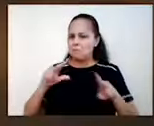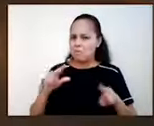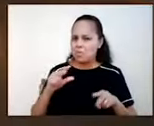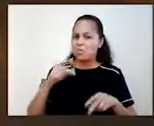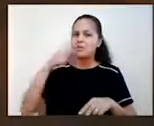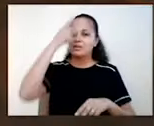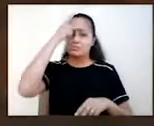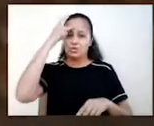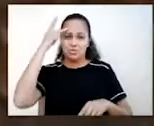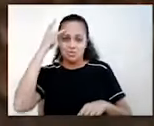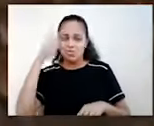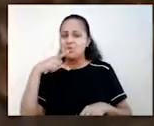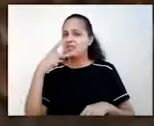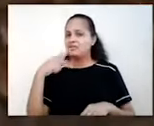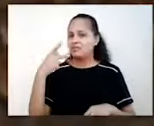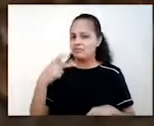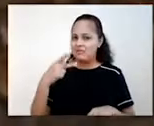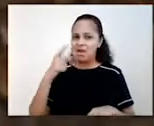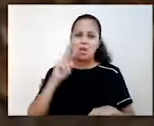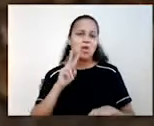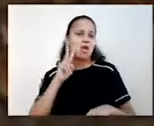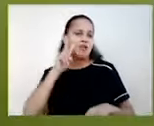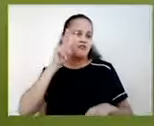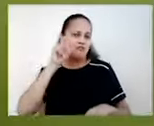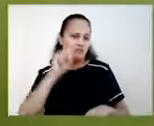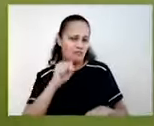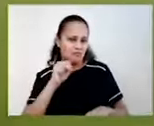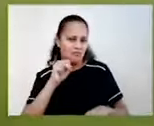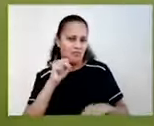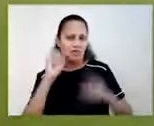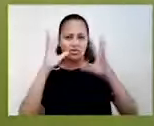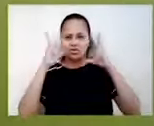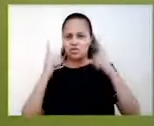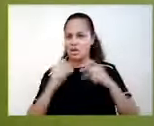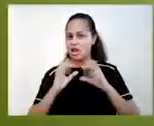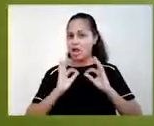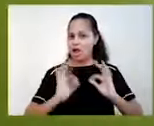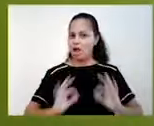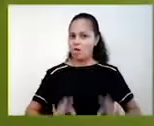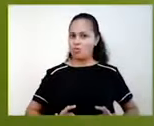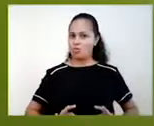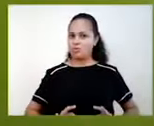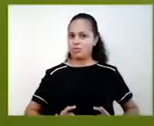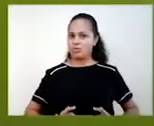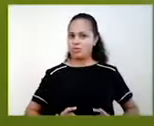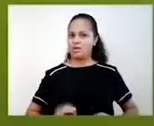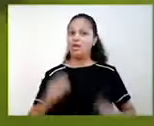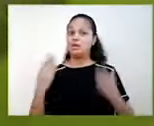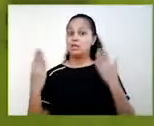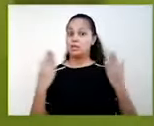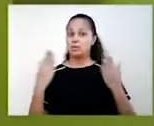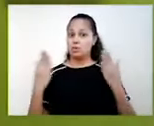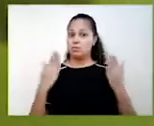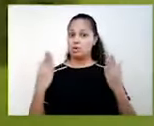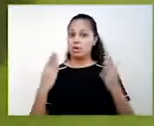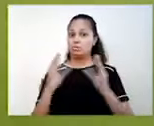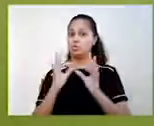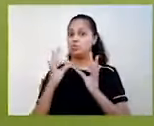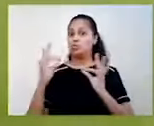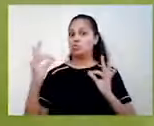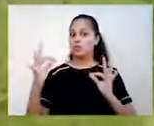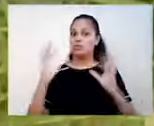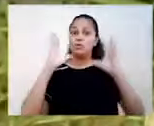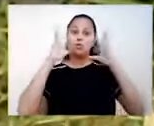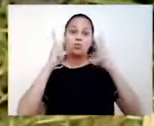Muitas pessoas comentam que a onça-pintada tem a maior potência de mordida entre os felinos. E isso é verdade, se compararmos o